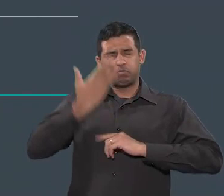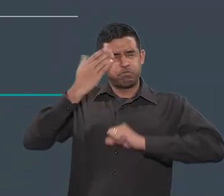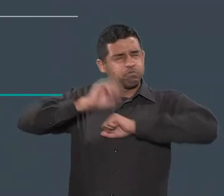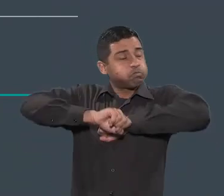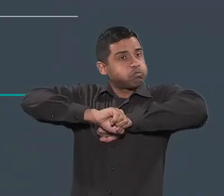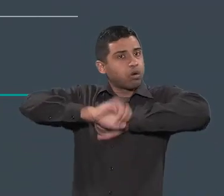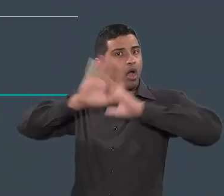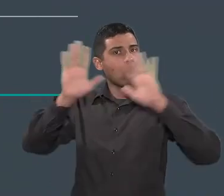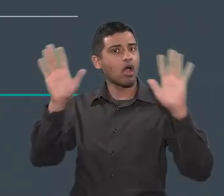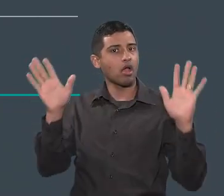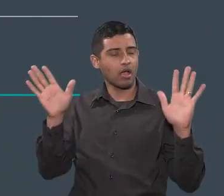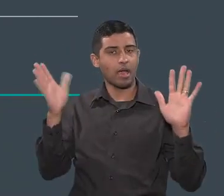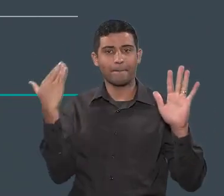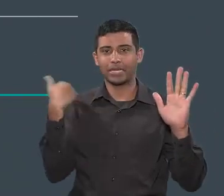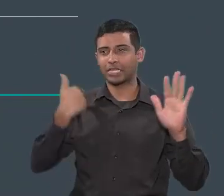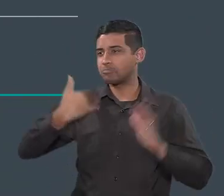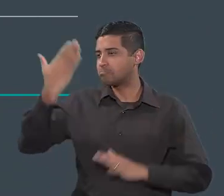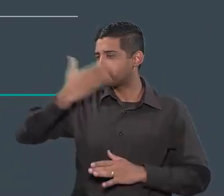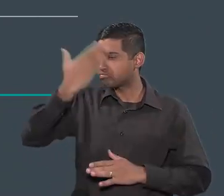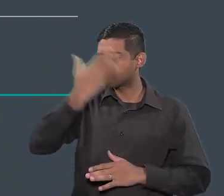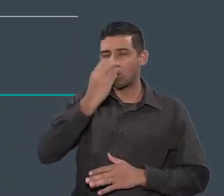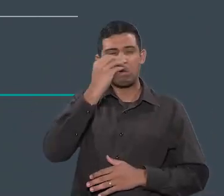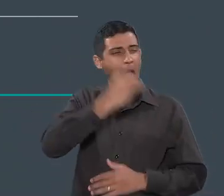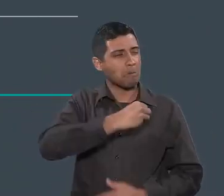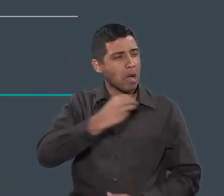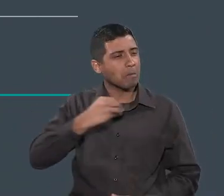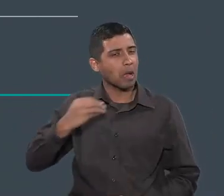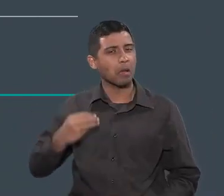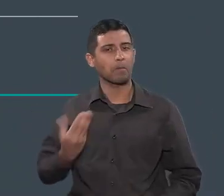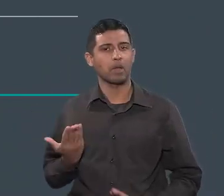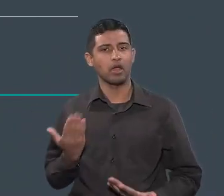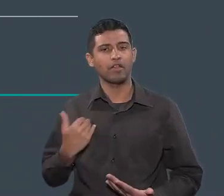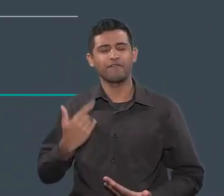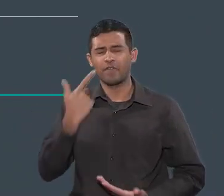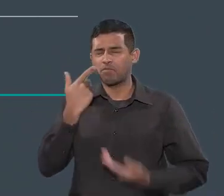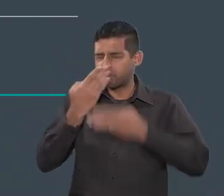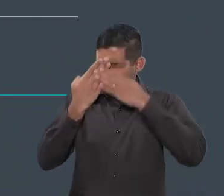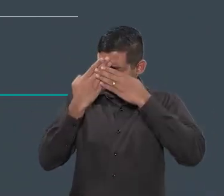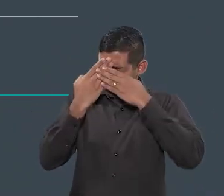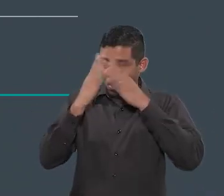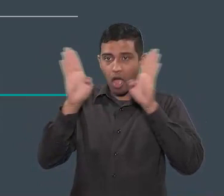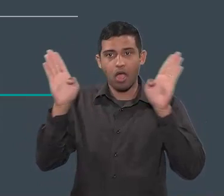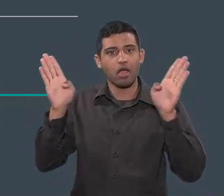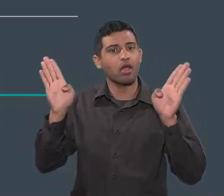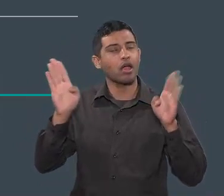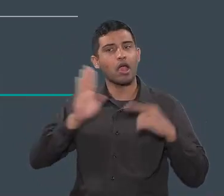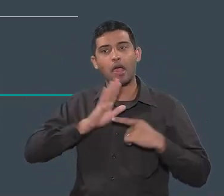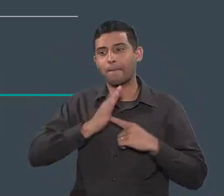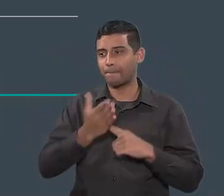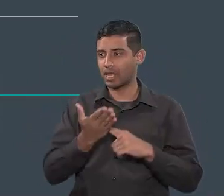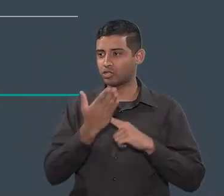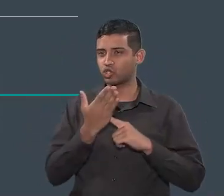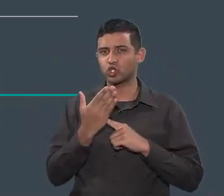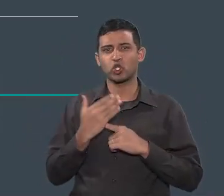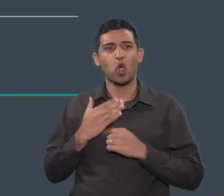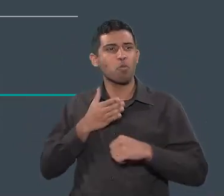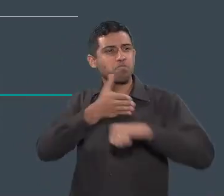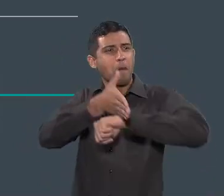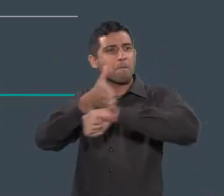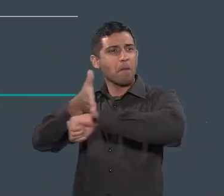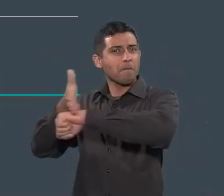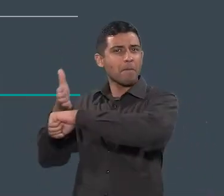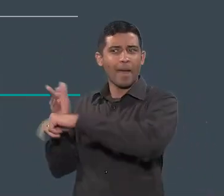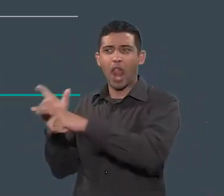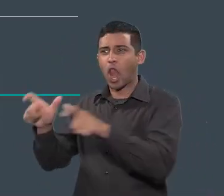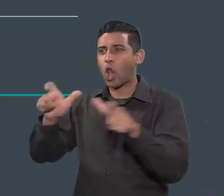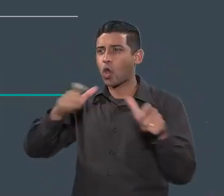a invisibilidade social, né? Ele me abriu a oportunidade de entrar em vários lugares que eu nunca